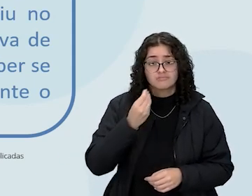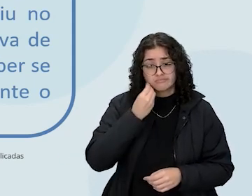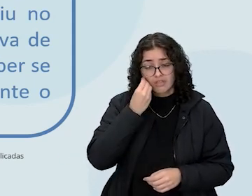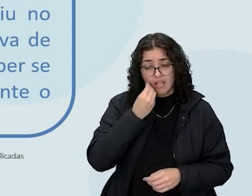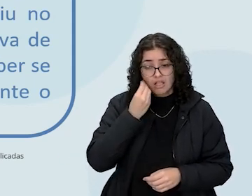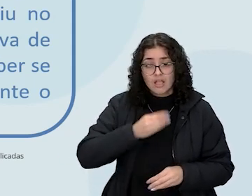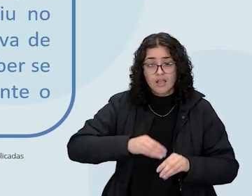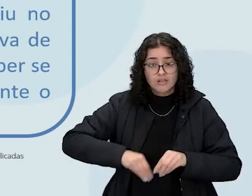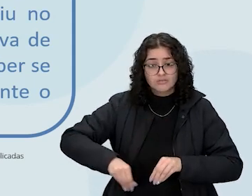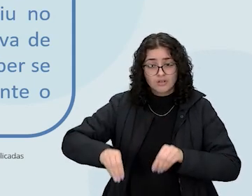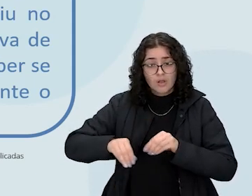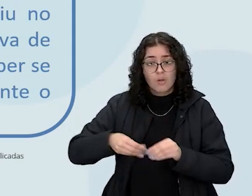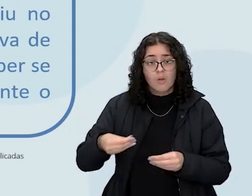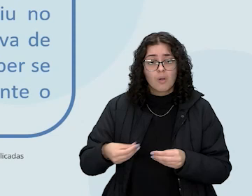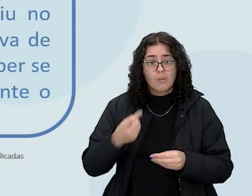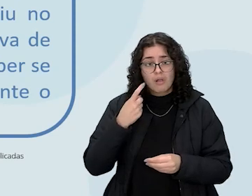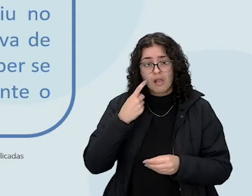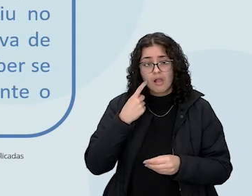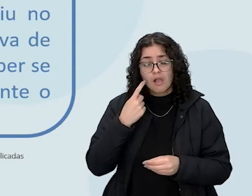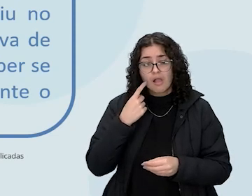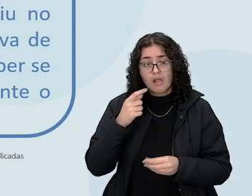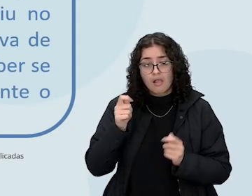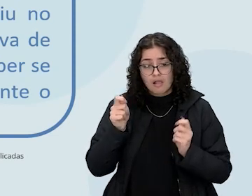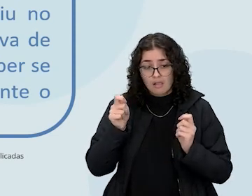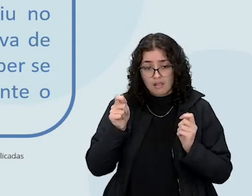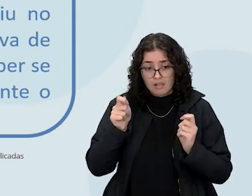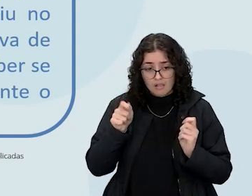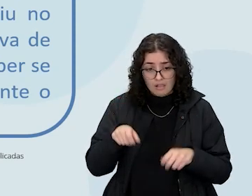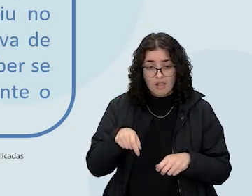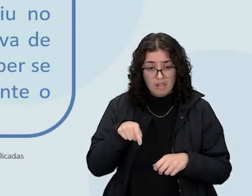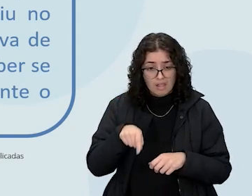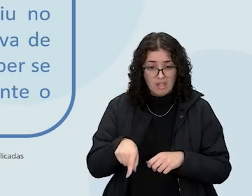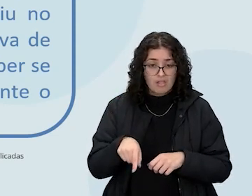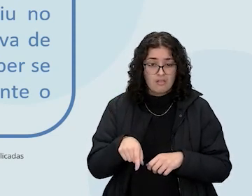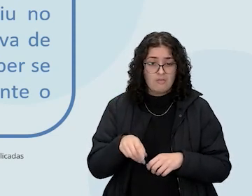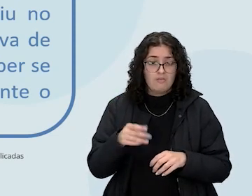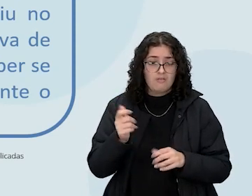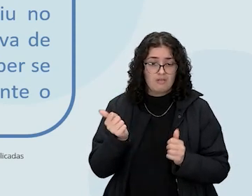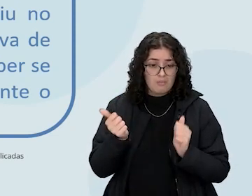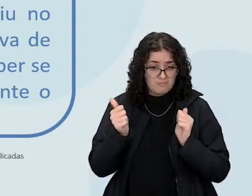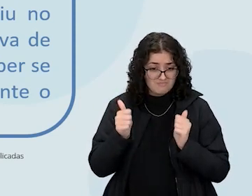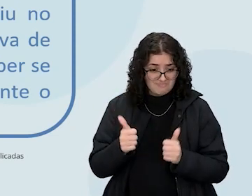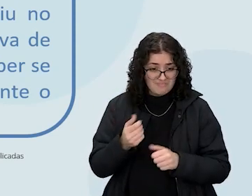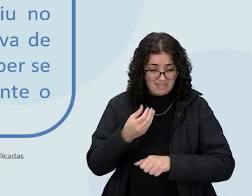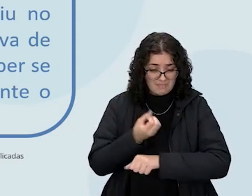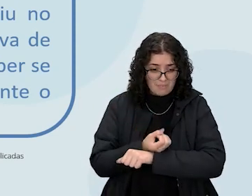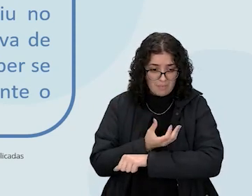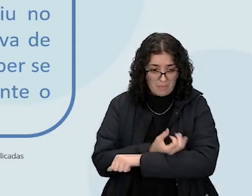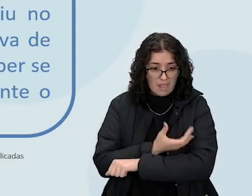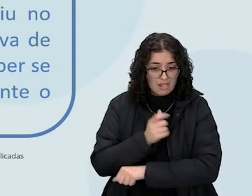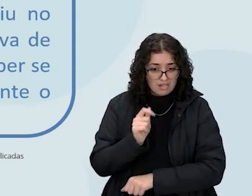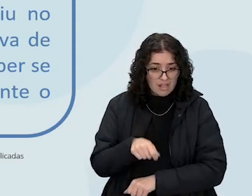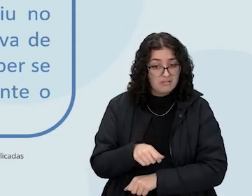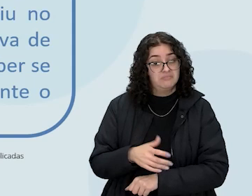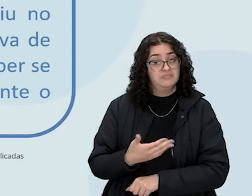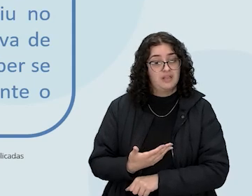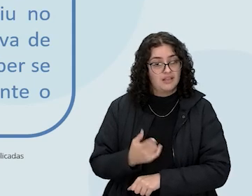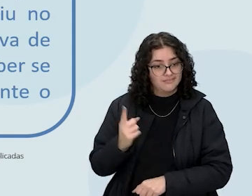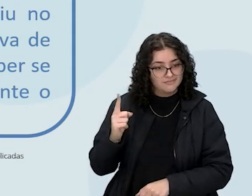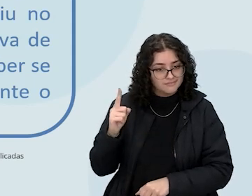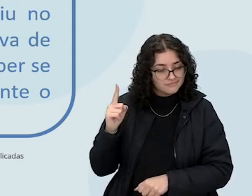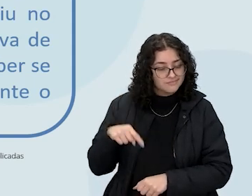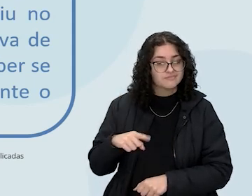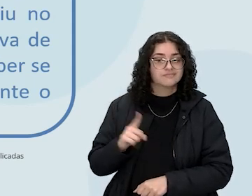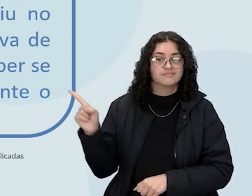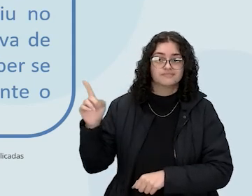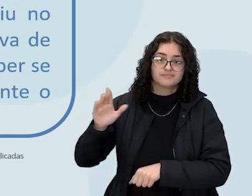testar o solo para saber se as condições para o plantio eram adequadas. E foi